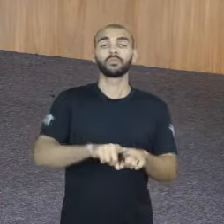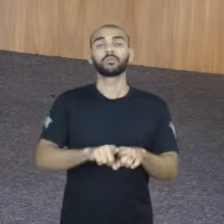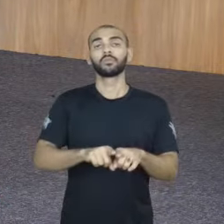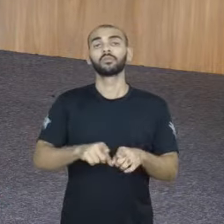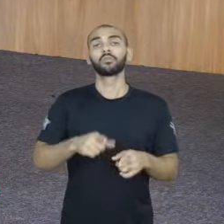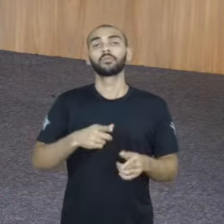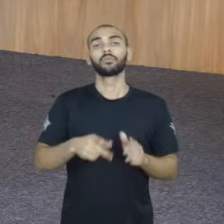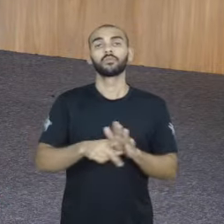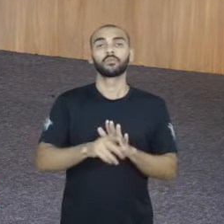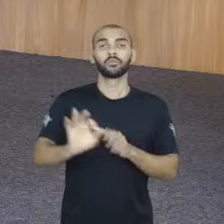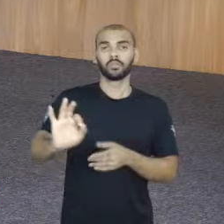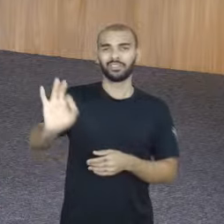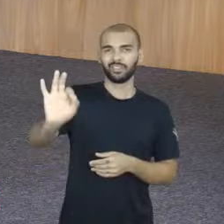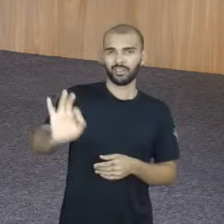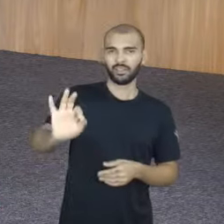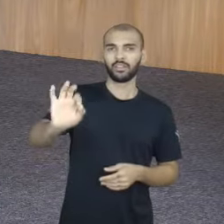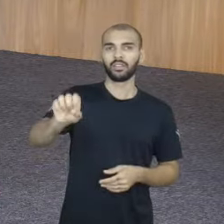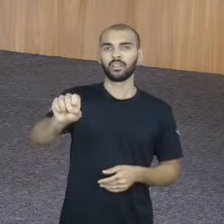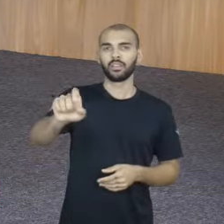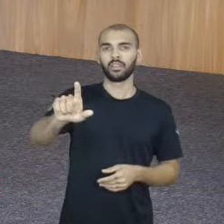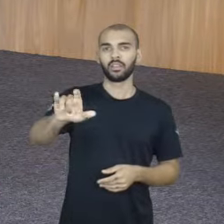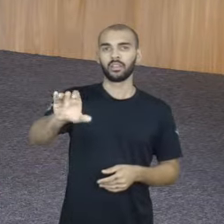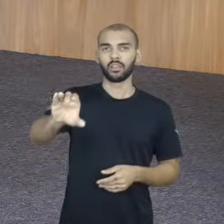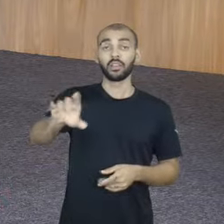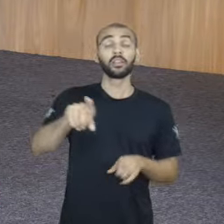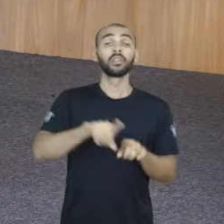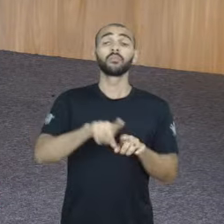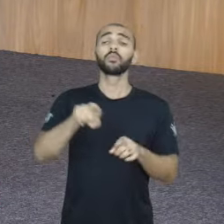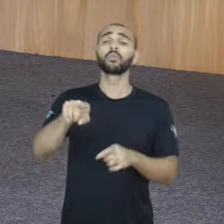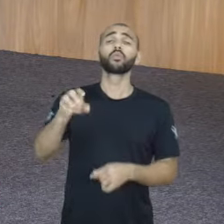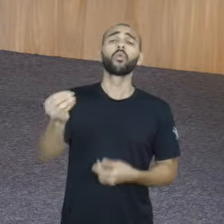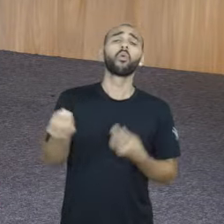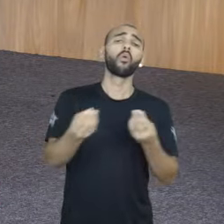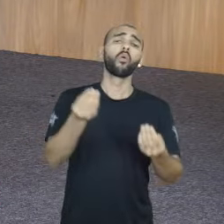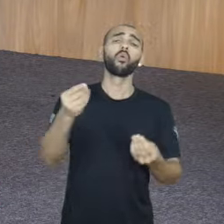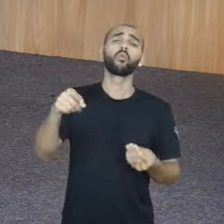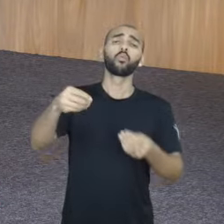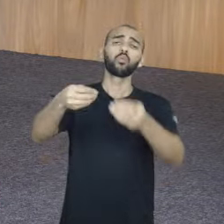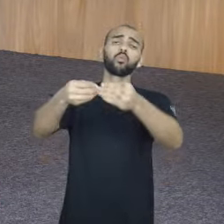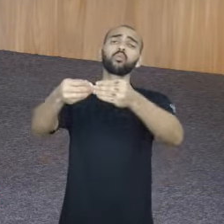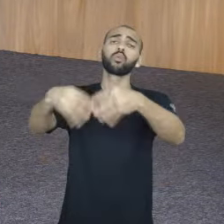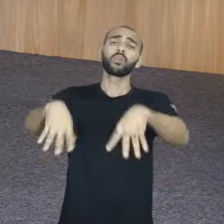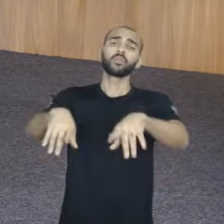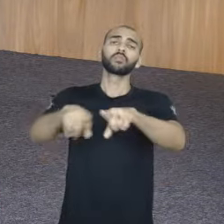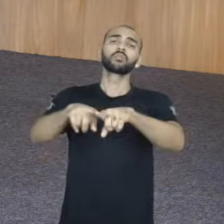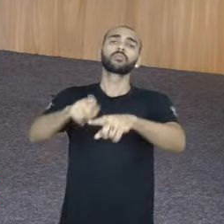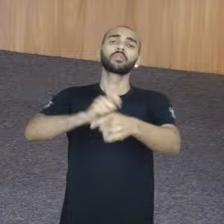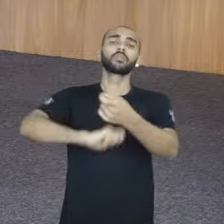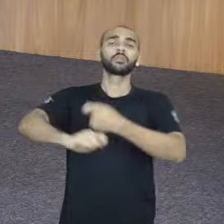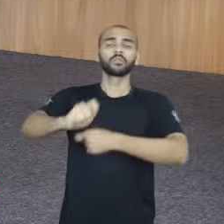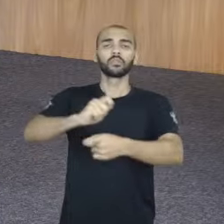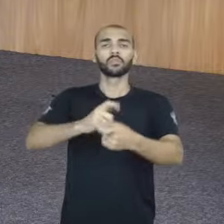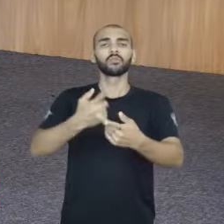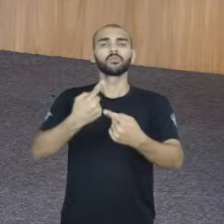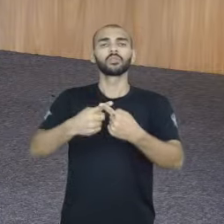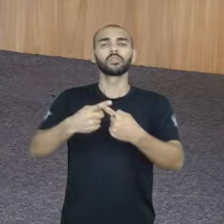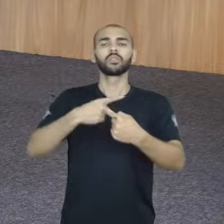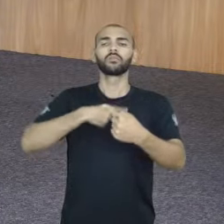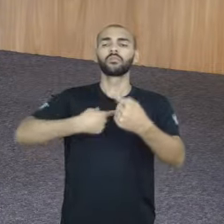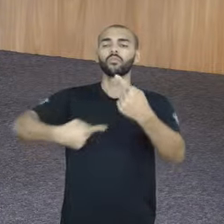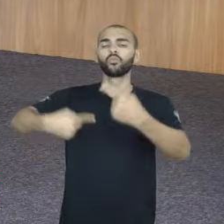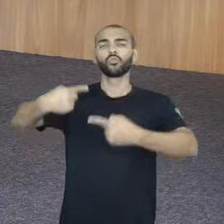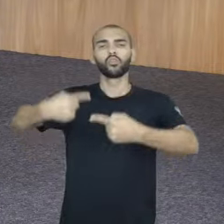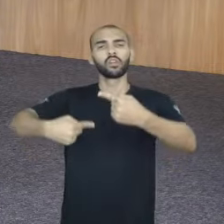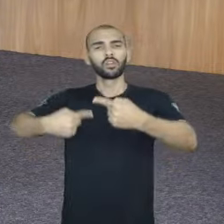redução da taxa Selic, e como é que isso pode prejudicar esse andamento da economia, né? A política monetária, ela